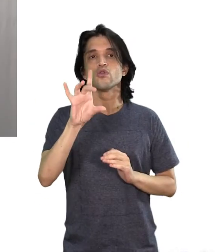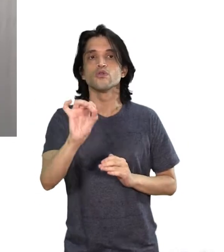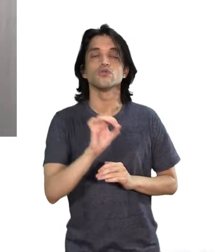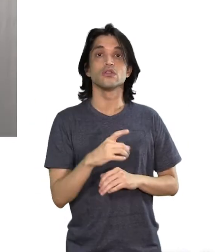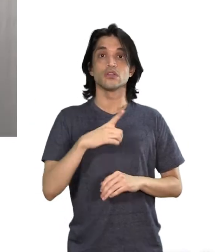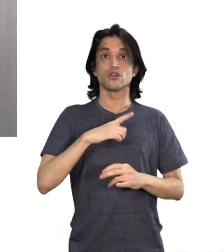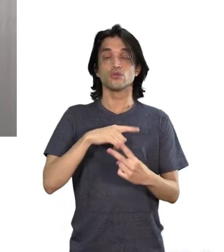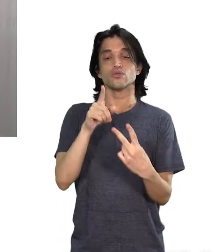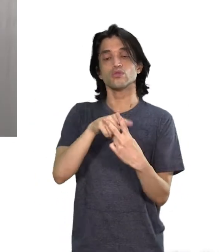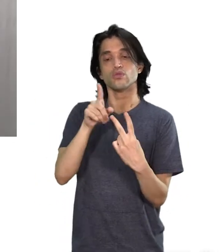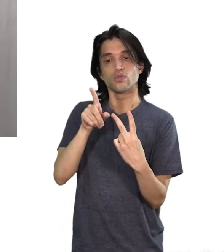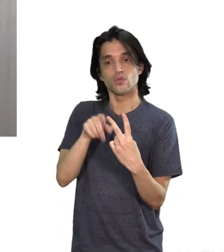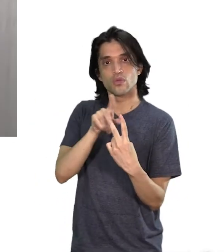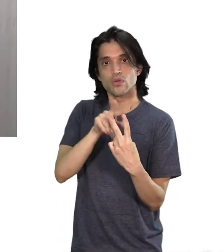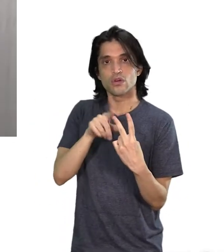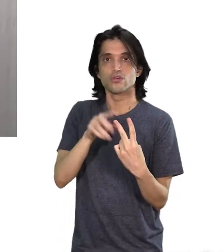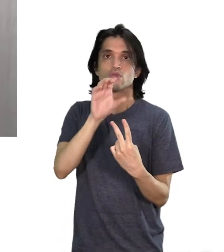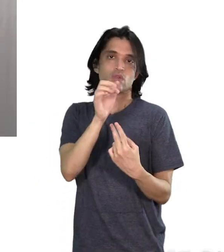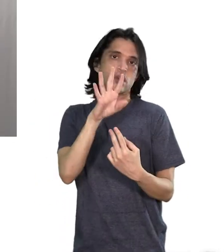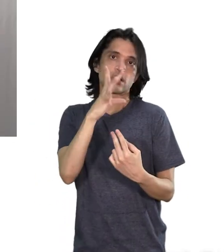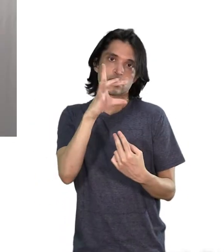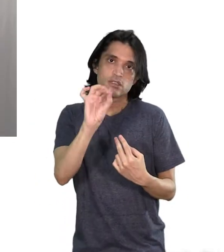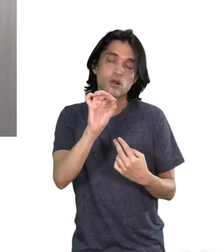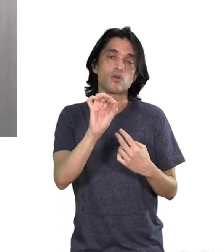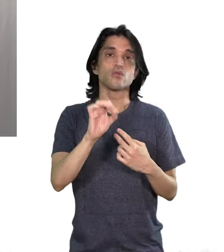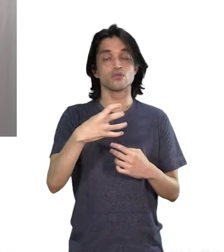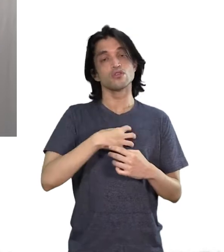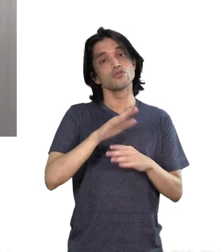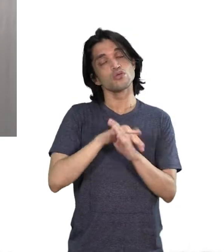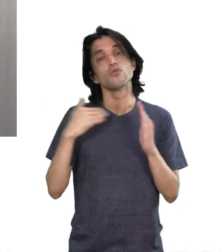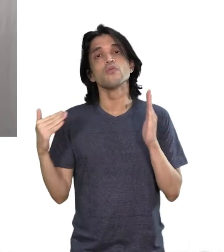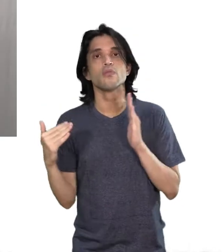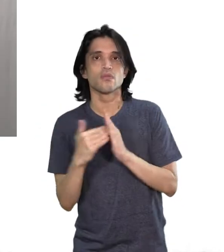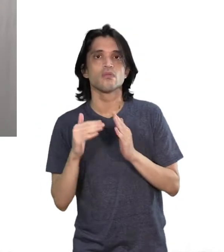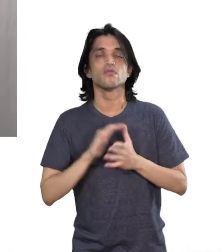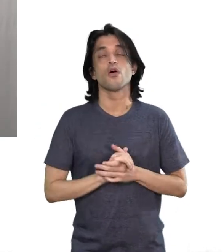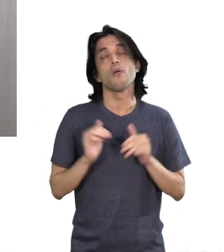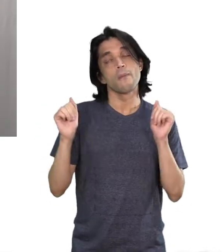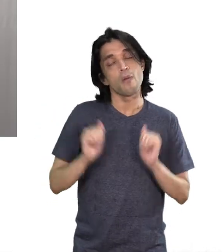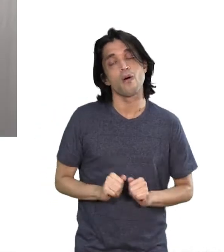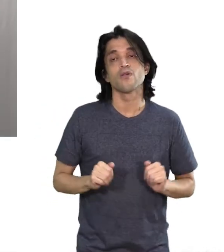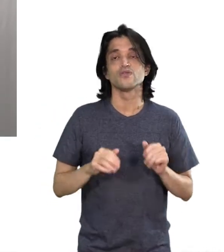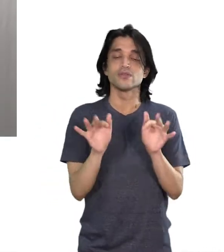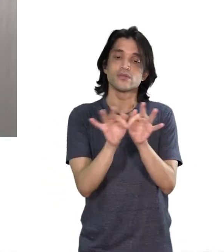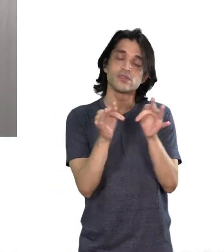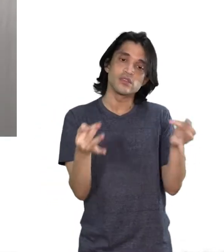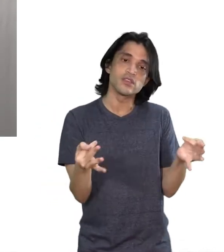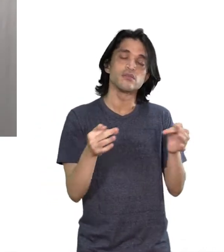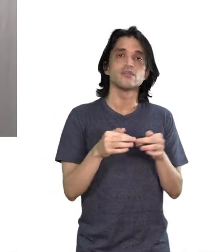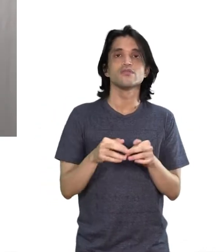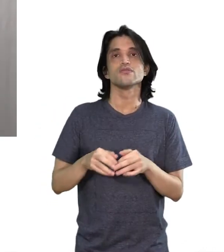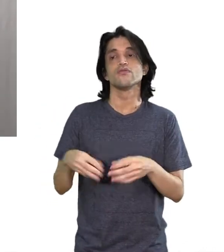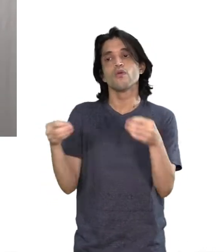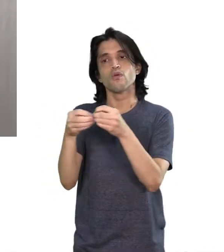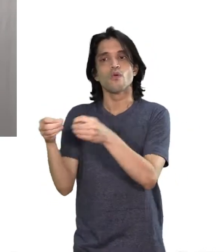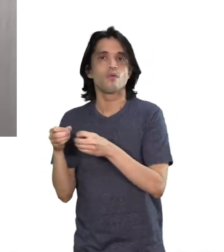do número de orações que forma o período, ele pode ser simples ou composto. O simples é formado